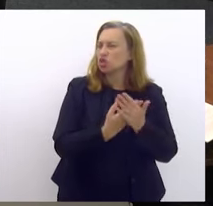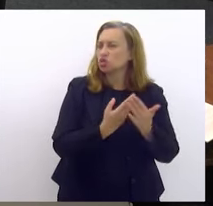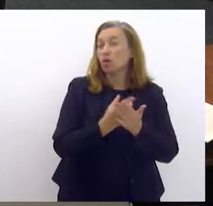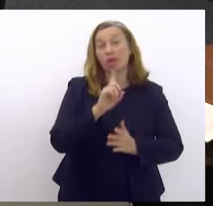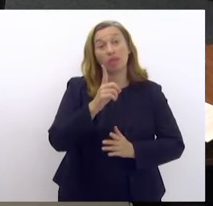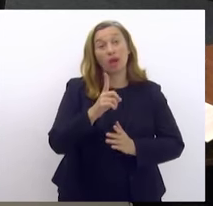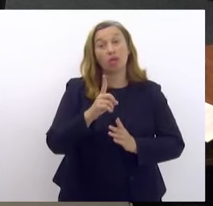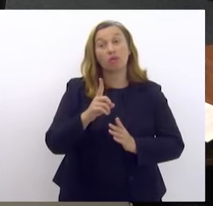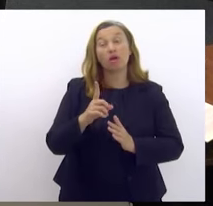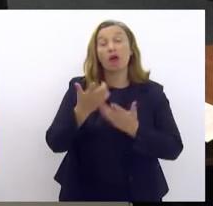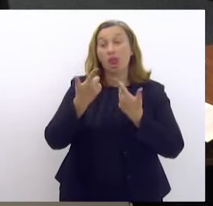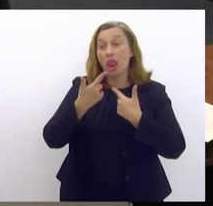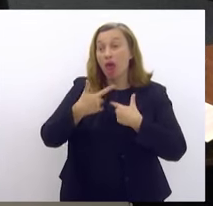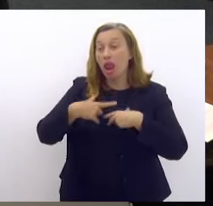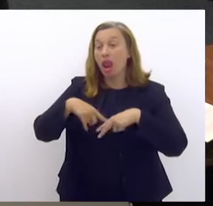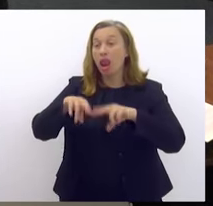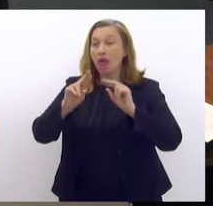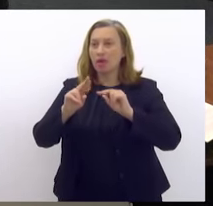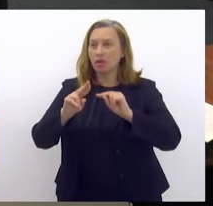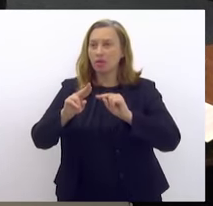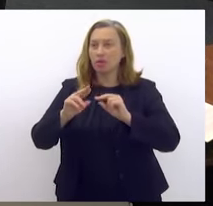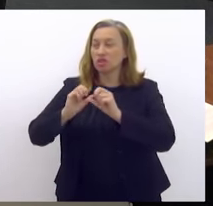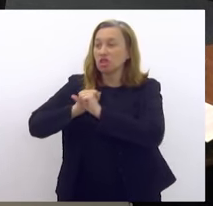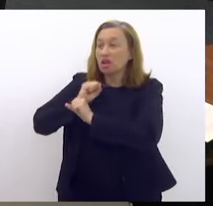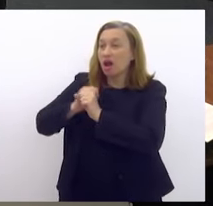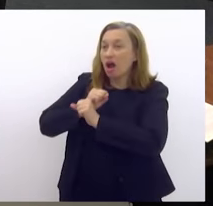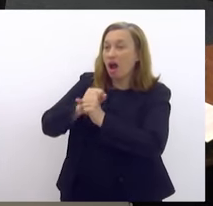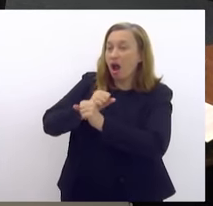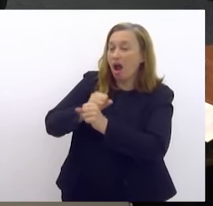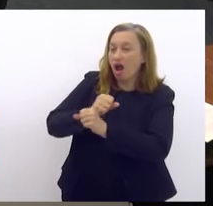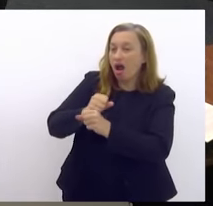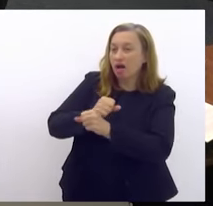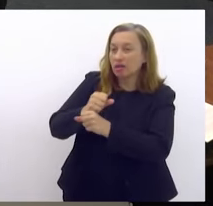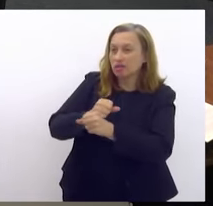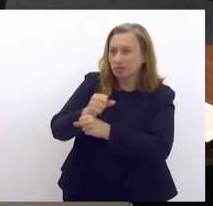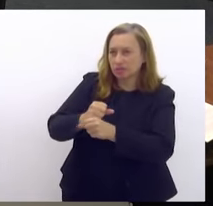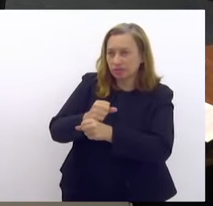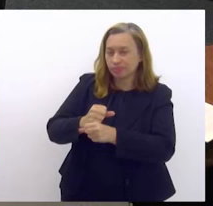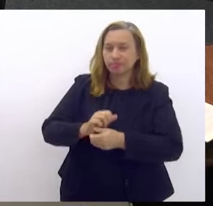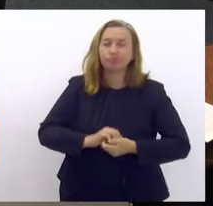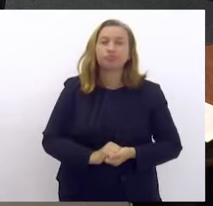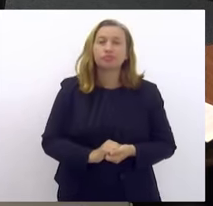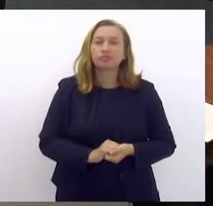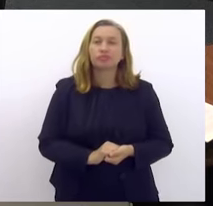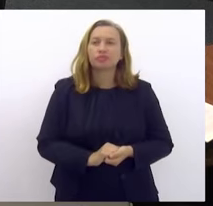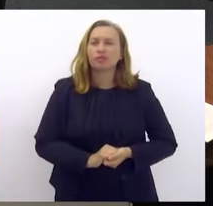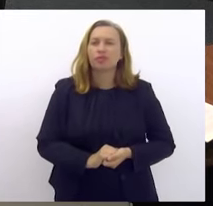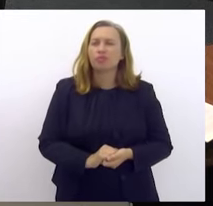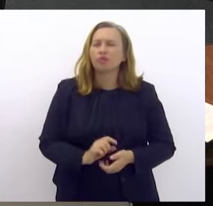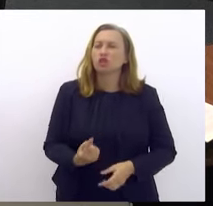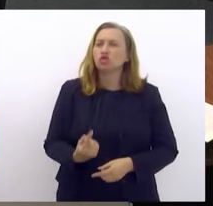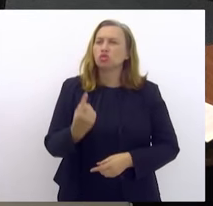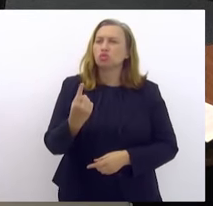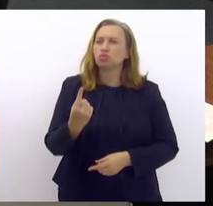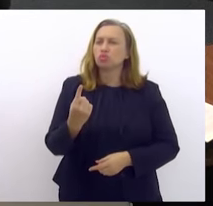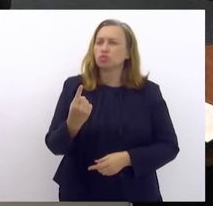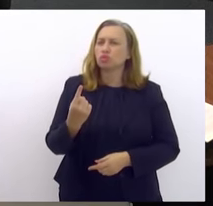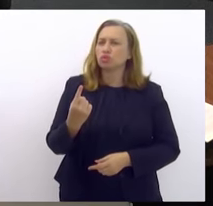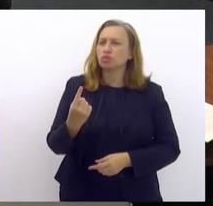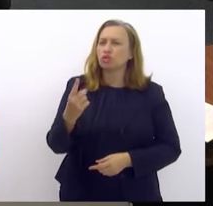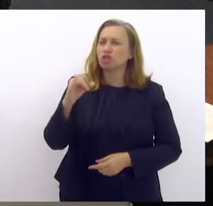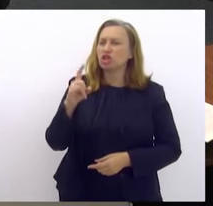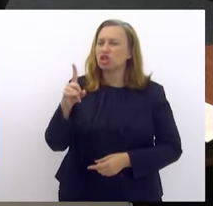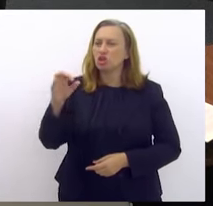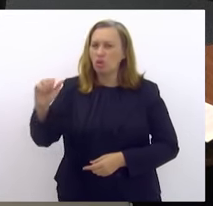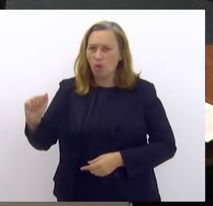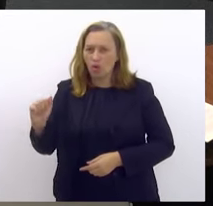língua usual, que as pessoas vão usando daqui a pouco aquilo que não fazia parte de um idioma ou não. E o nosso próprio